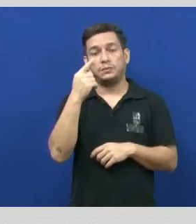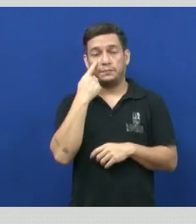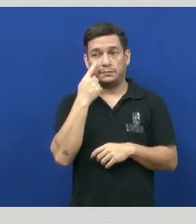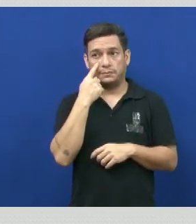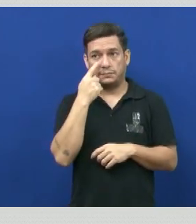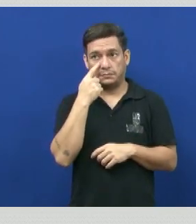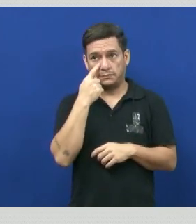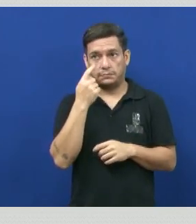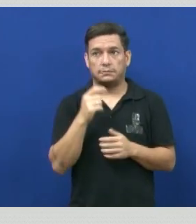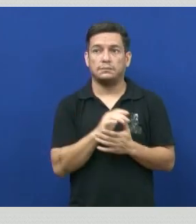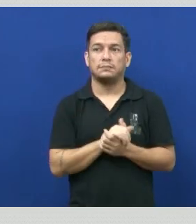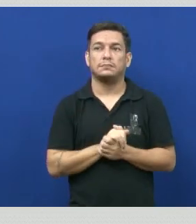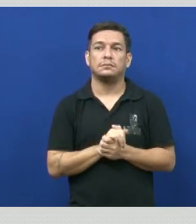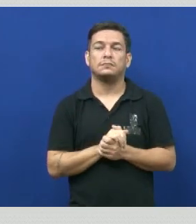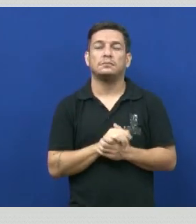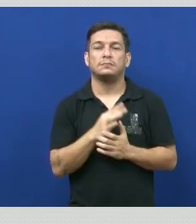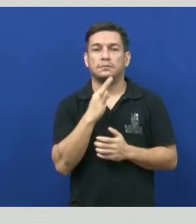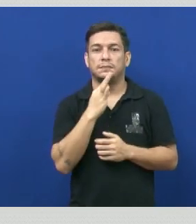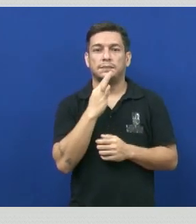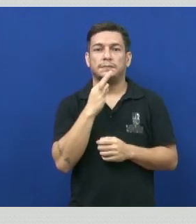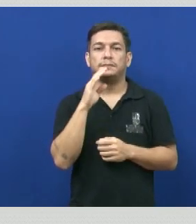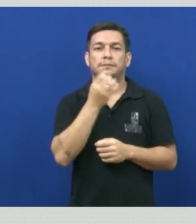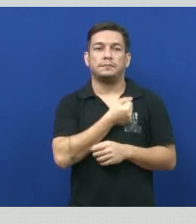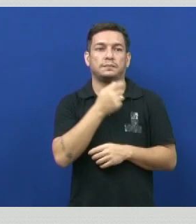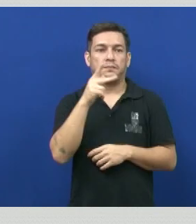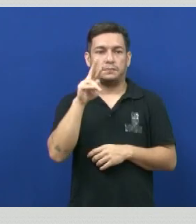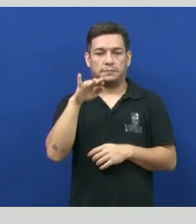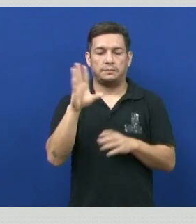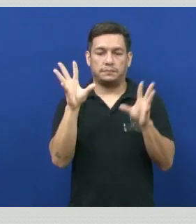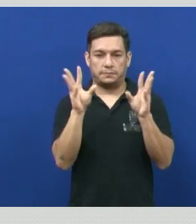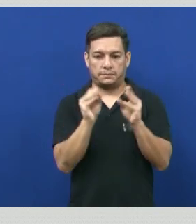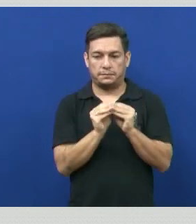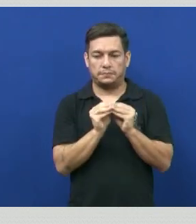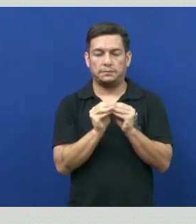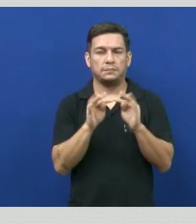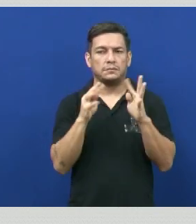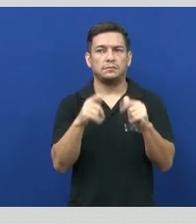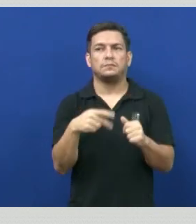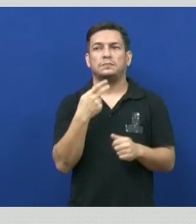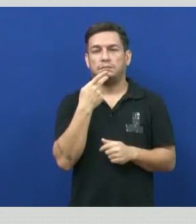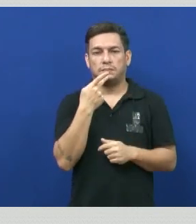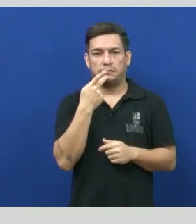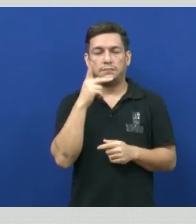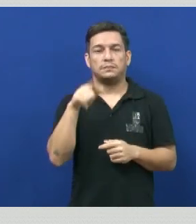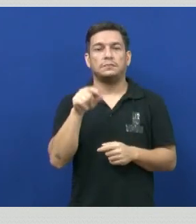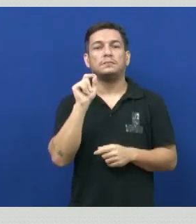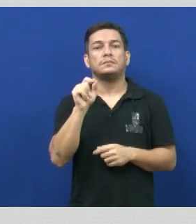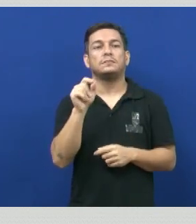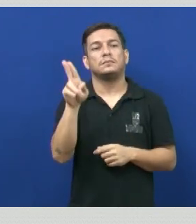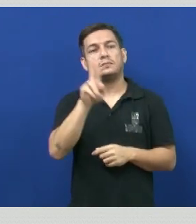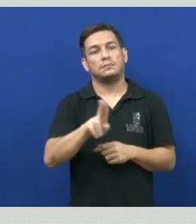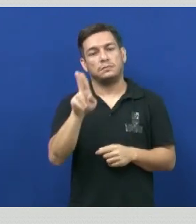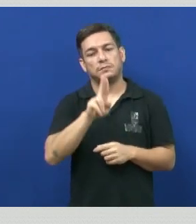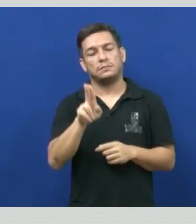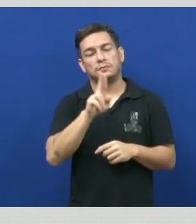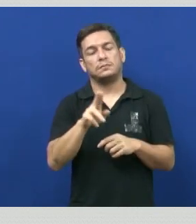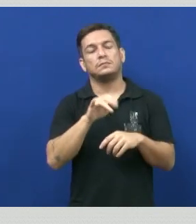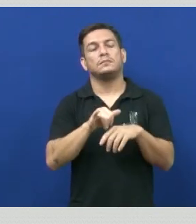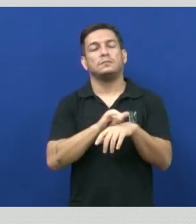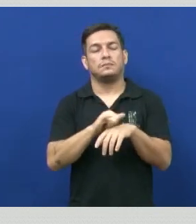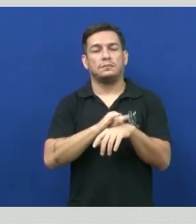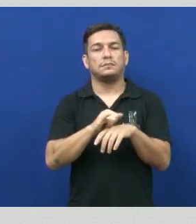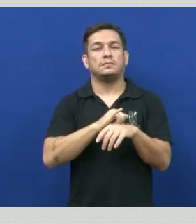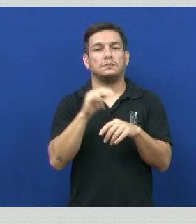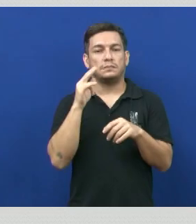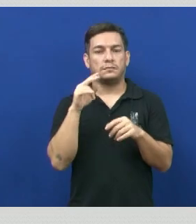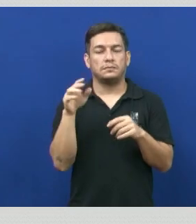aí, reconhecimento de um número primo. Em resumo, pessoal, tudo que eu falei aqui é utilizar os critérios de